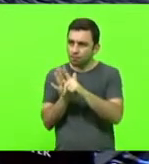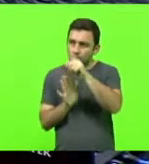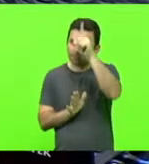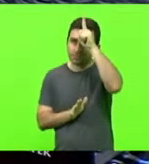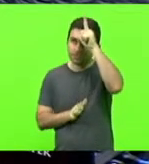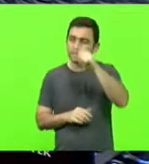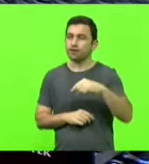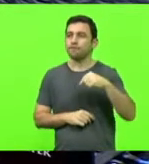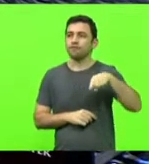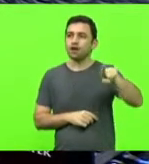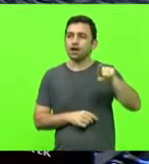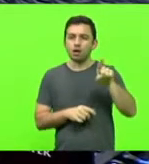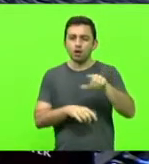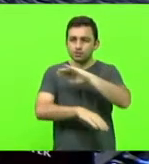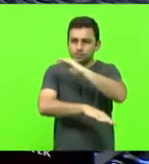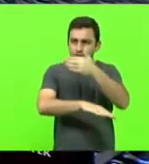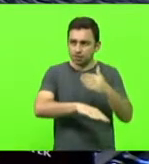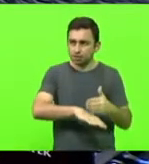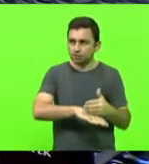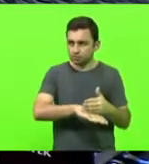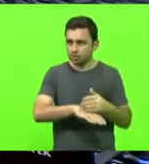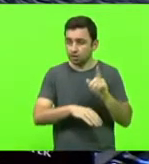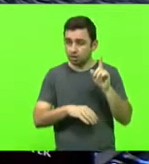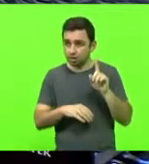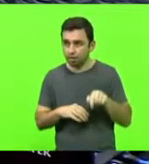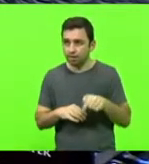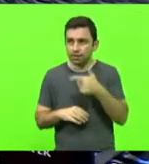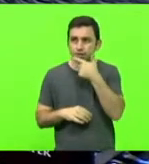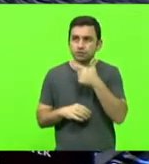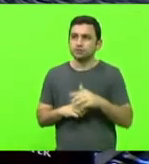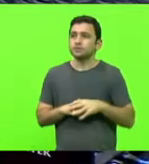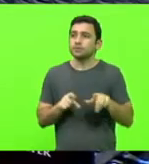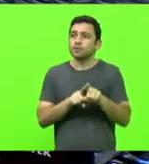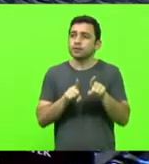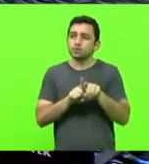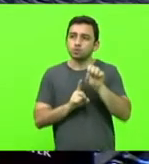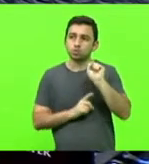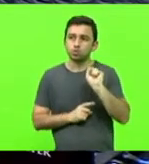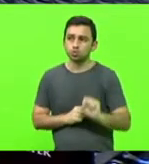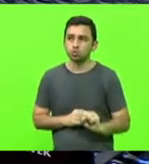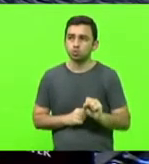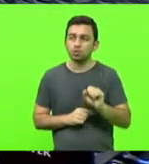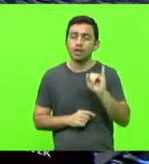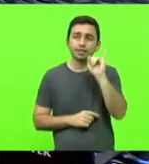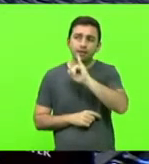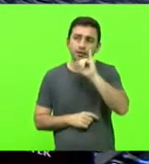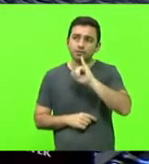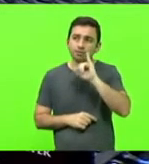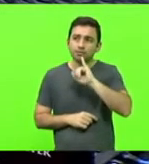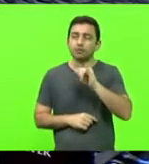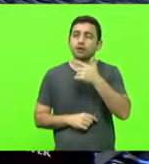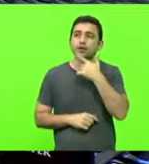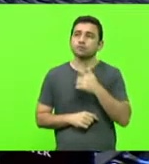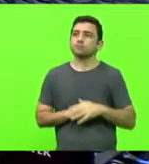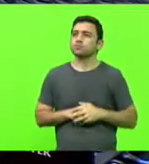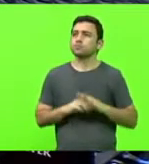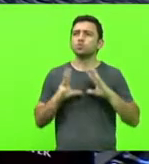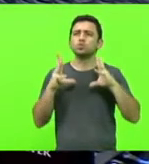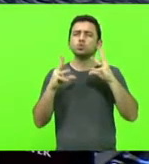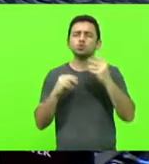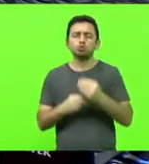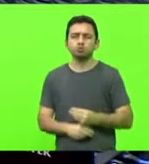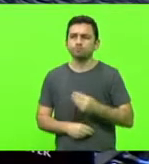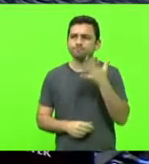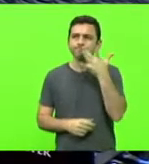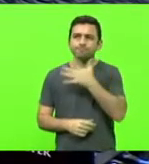para o queijo da Serra, é o nosso queijo serrano, vai para o sul do estado, tem aquele queijo mais italiano, e todos os queijos são excelentes, todos